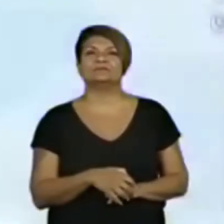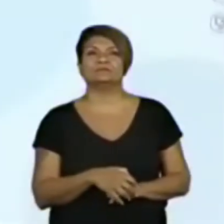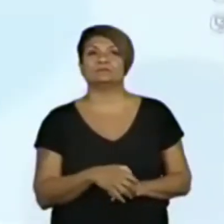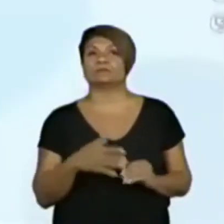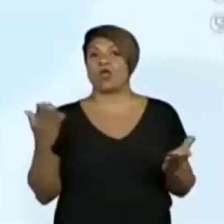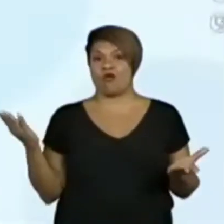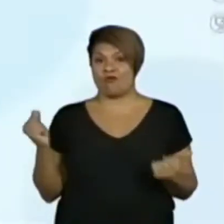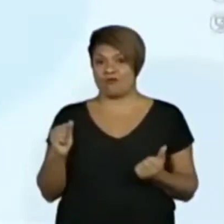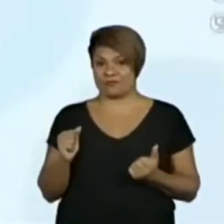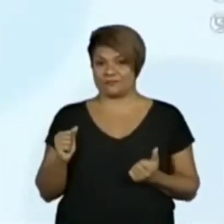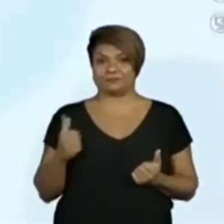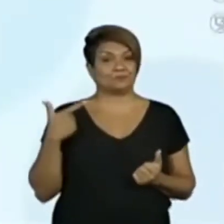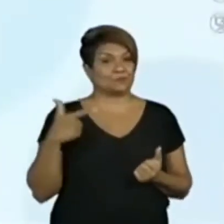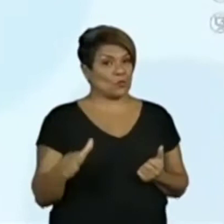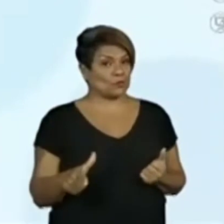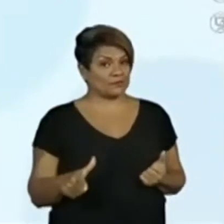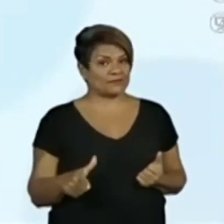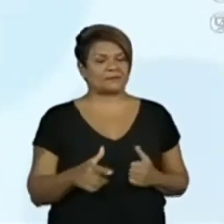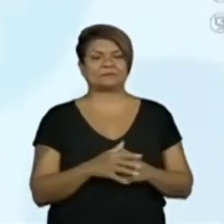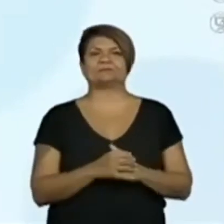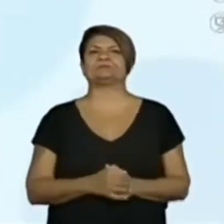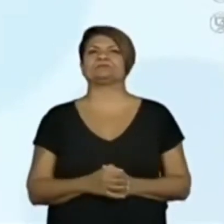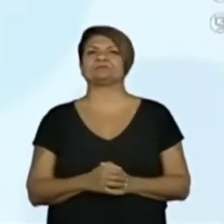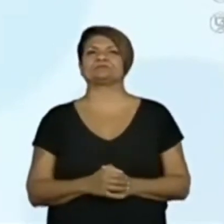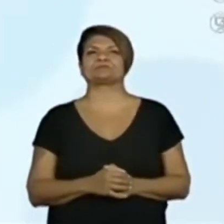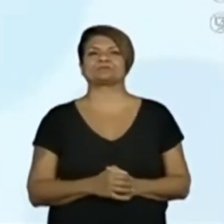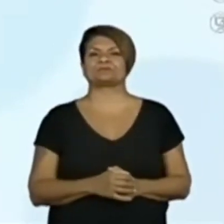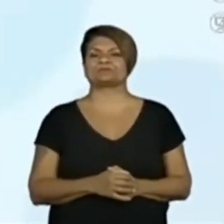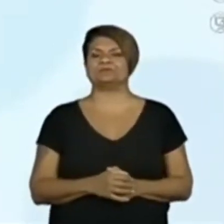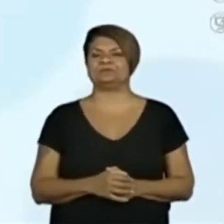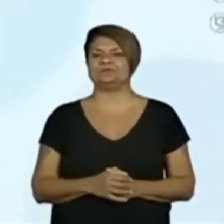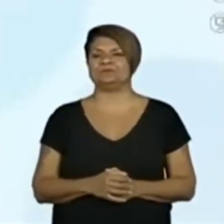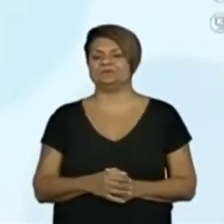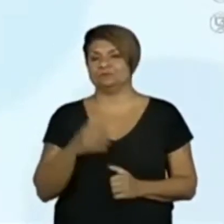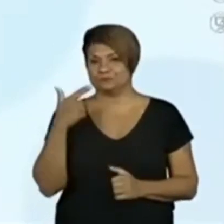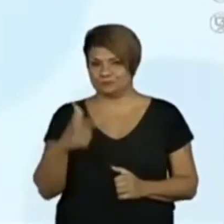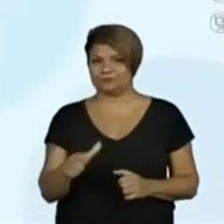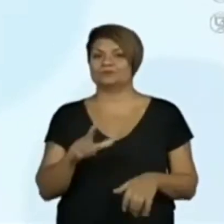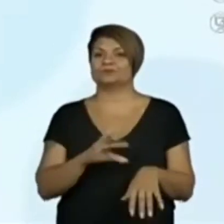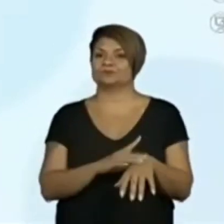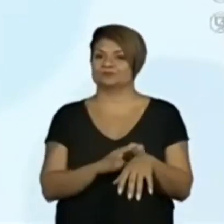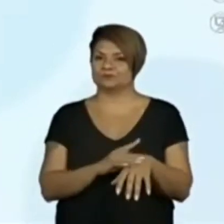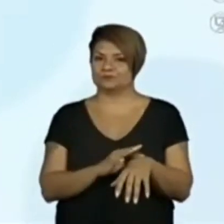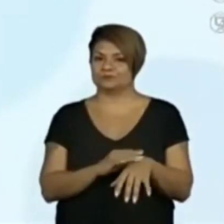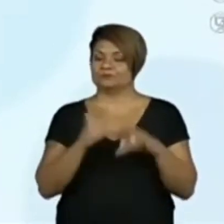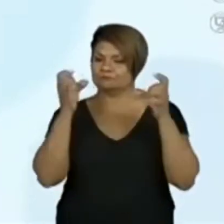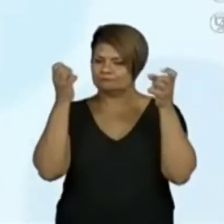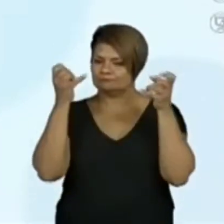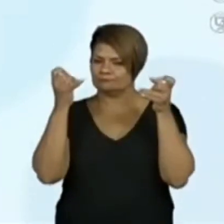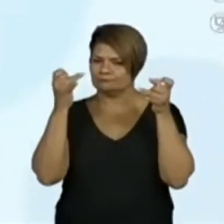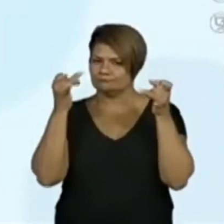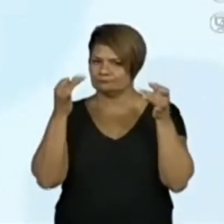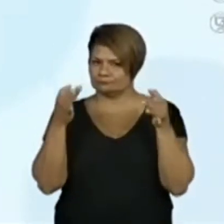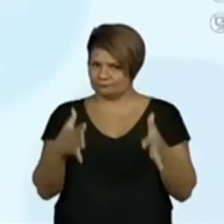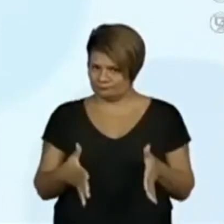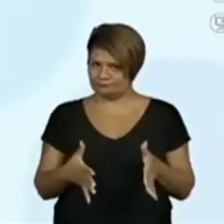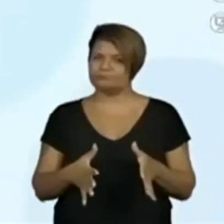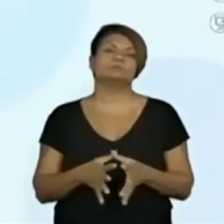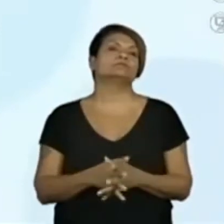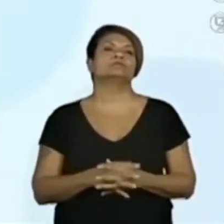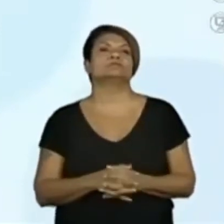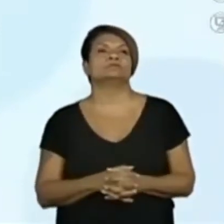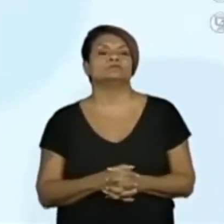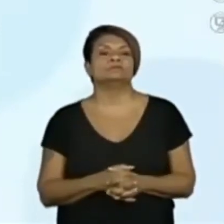Olha só, temos aqui mais uma descrição de uma